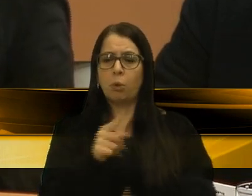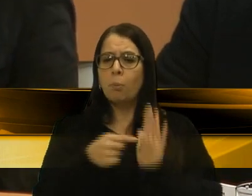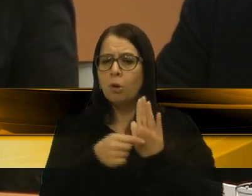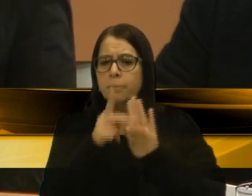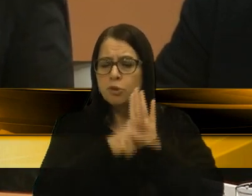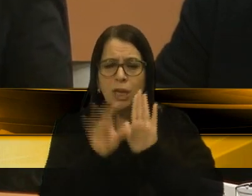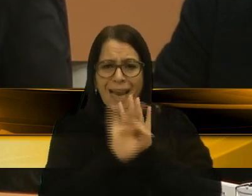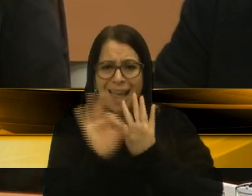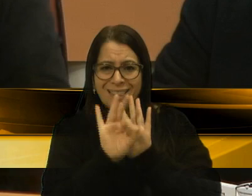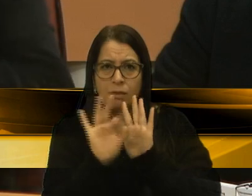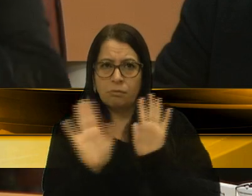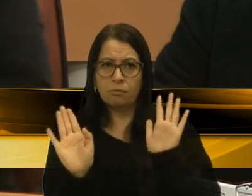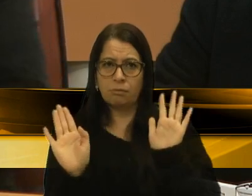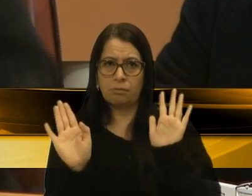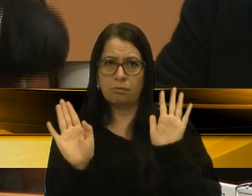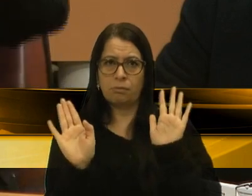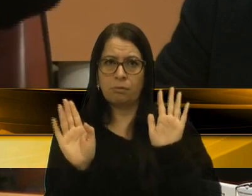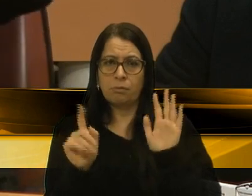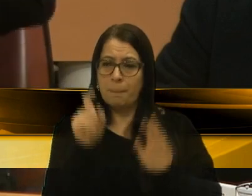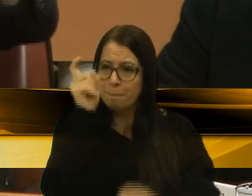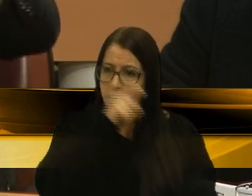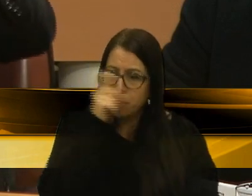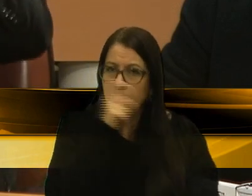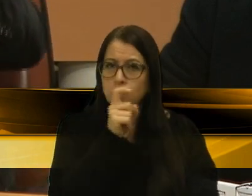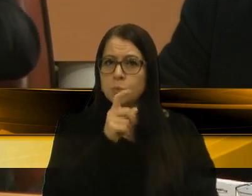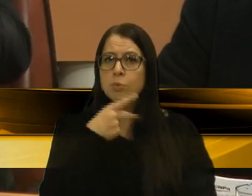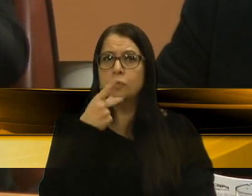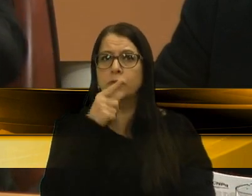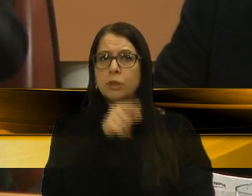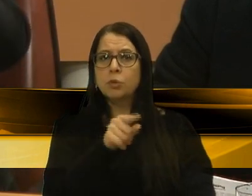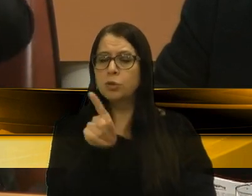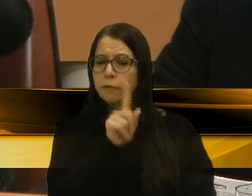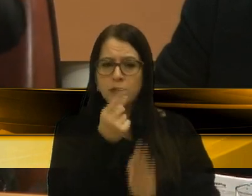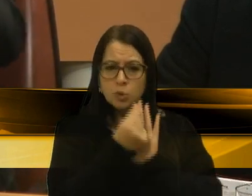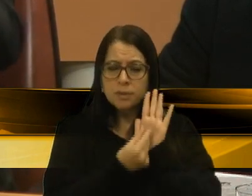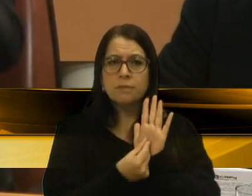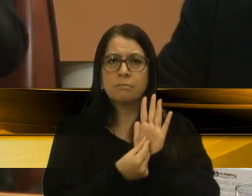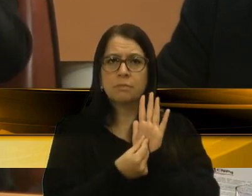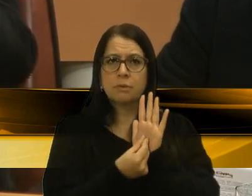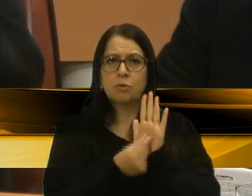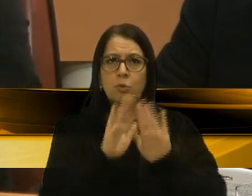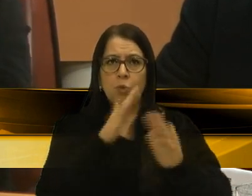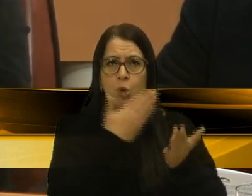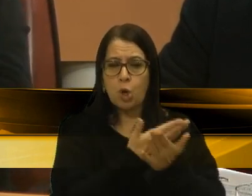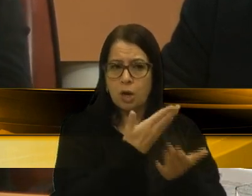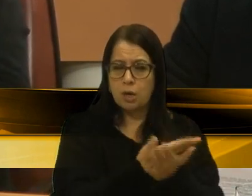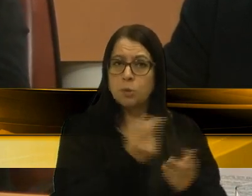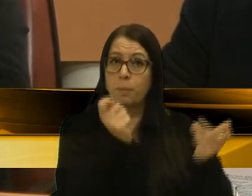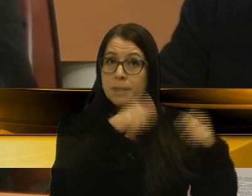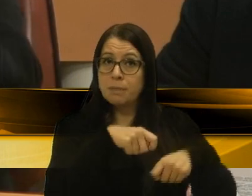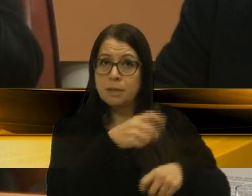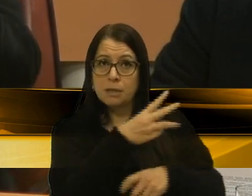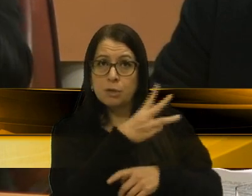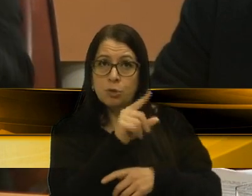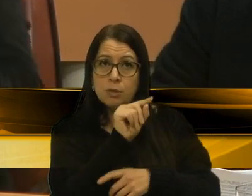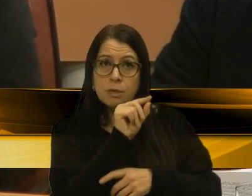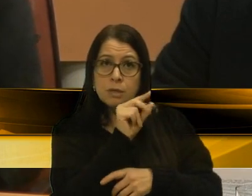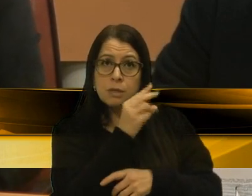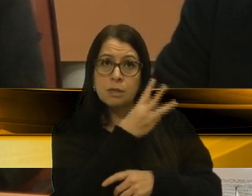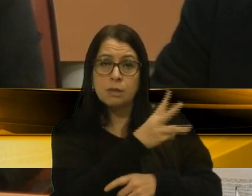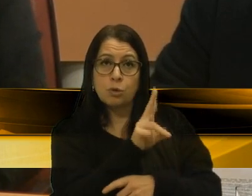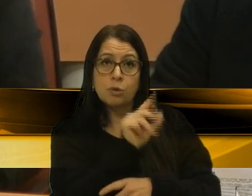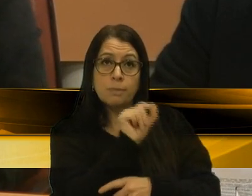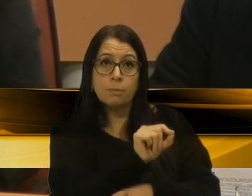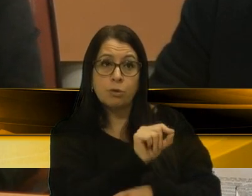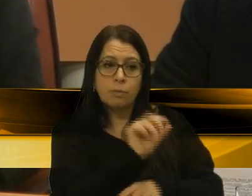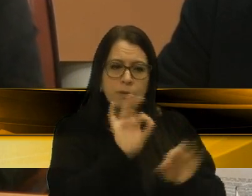nenhum. Mentiu quando disse que não fez orçamento da Linda Manfro, que é da possibilidade de 32 mil reais fazer as